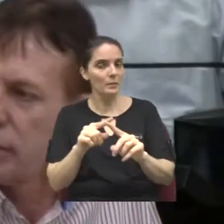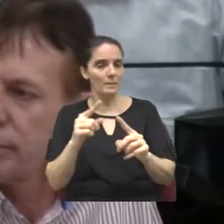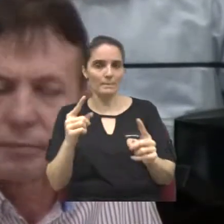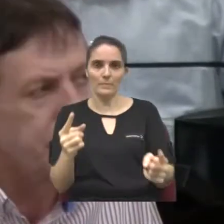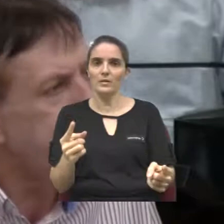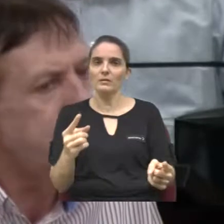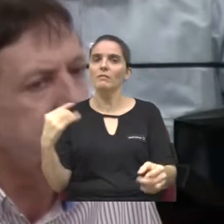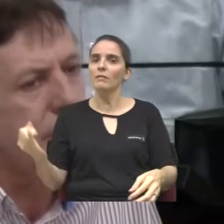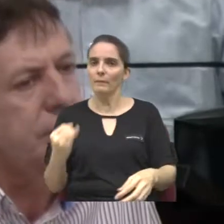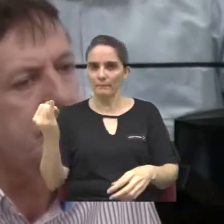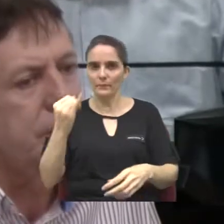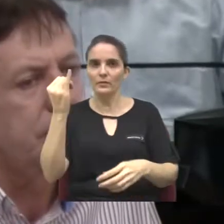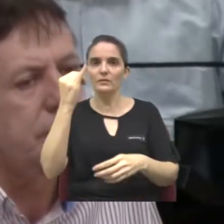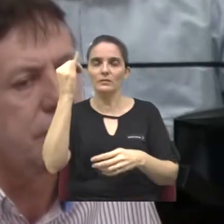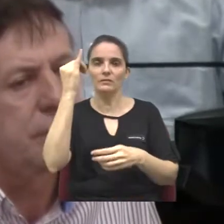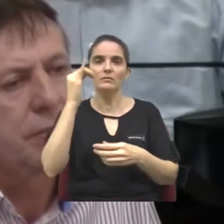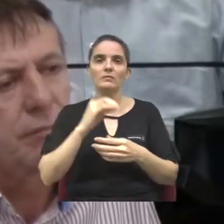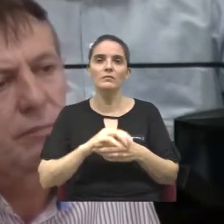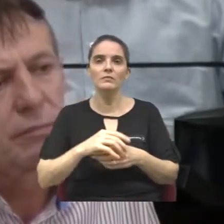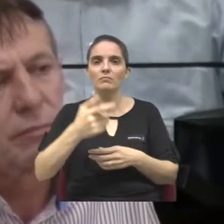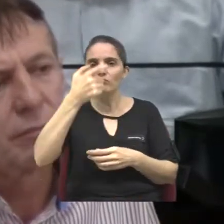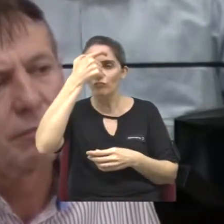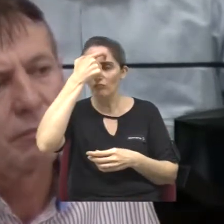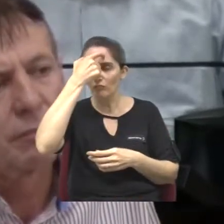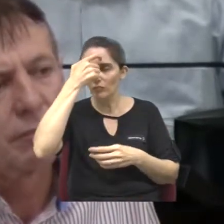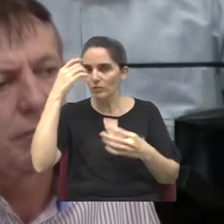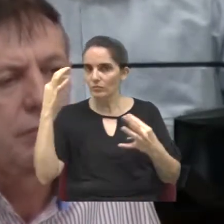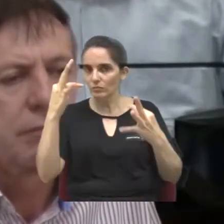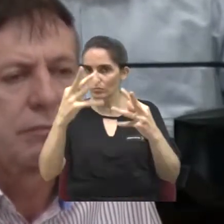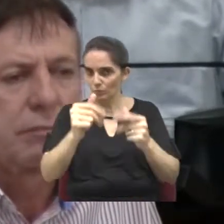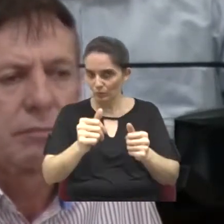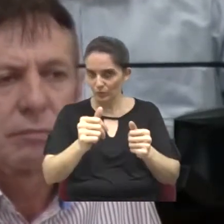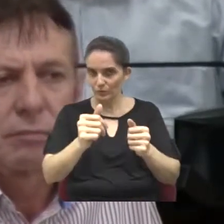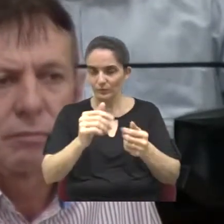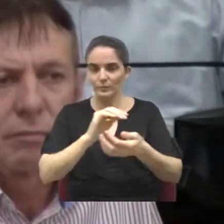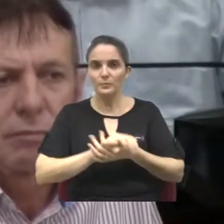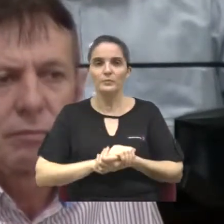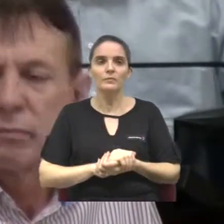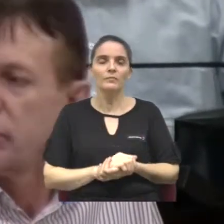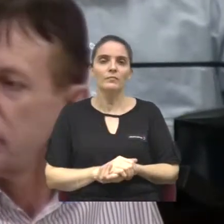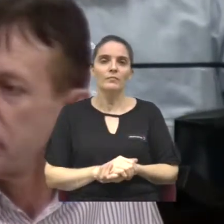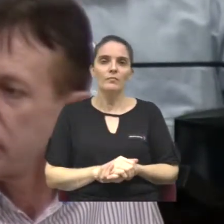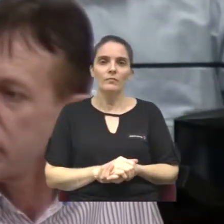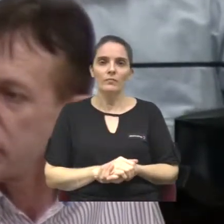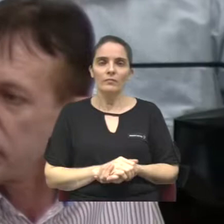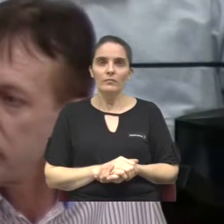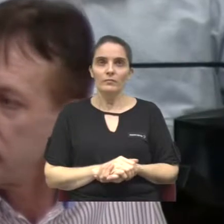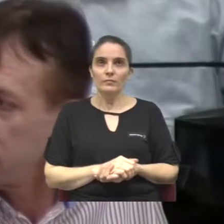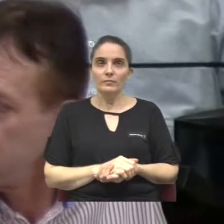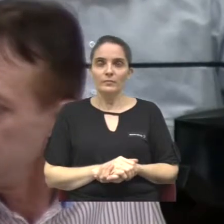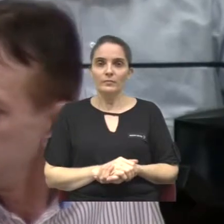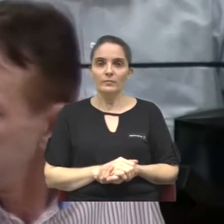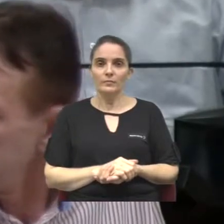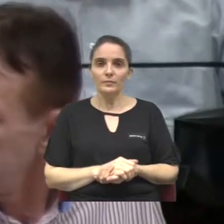passo importante para a conscientização, é um passo importante para que as